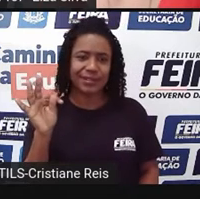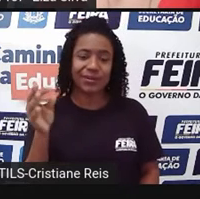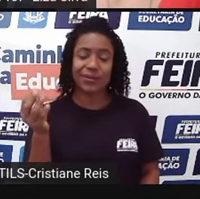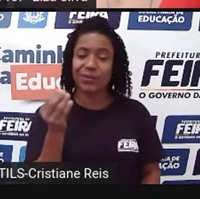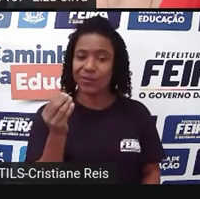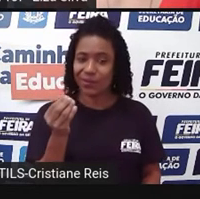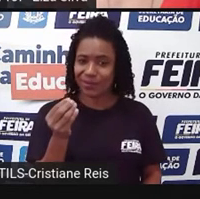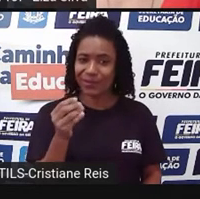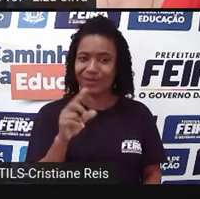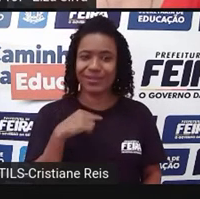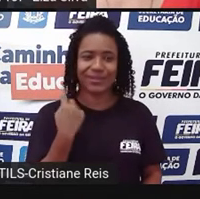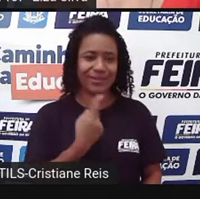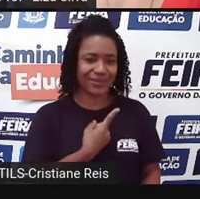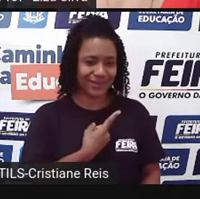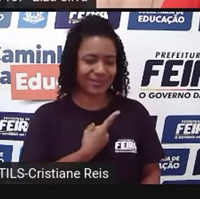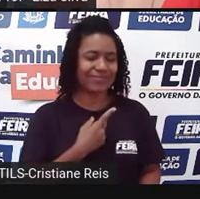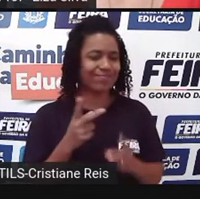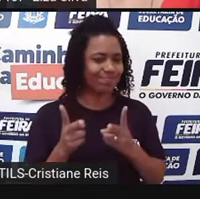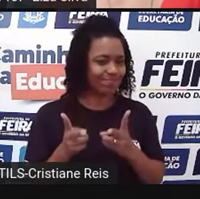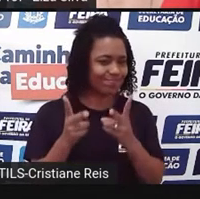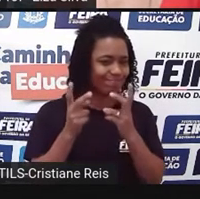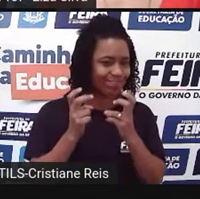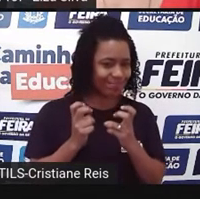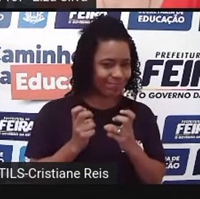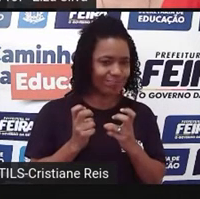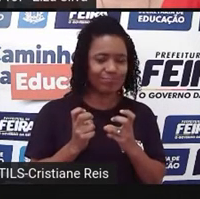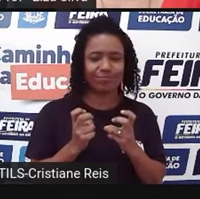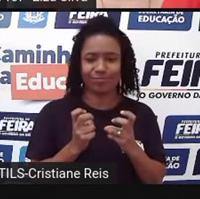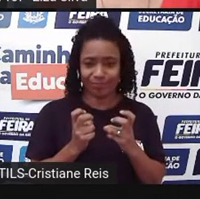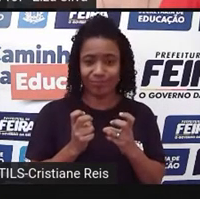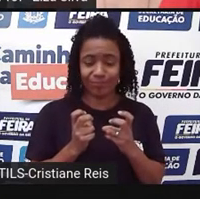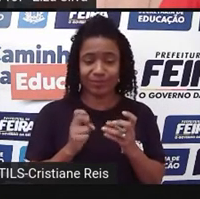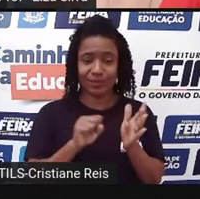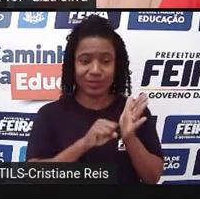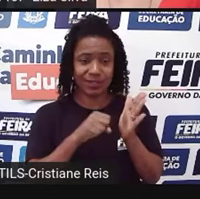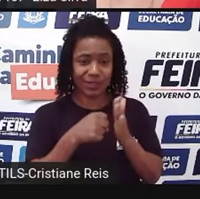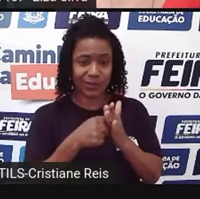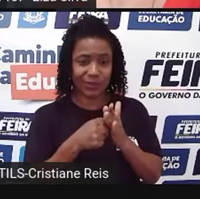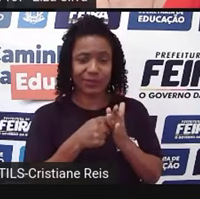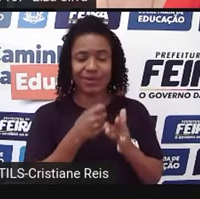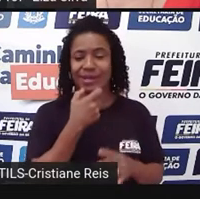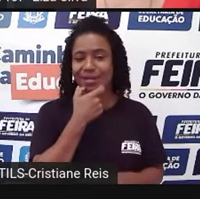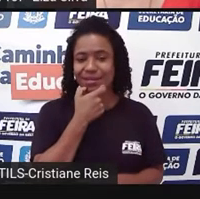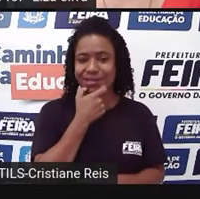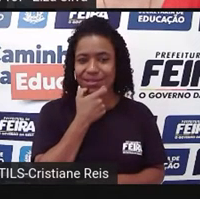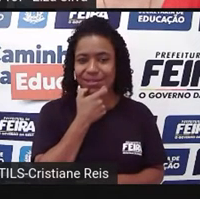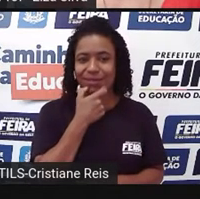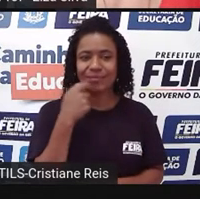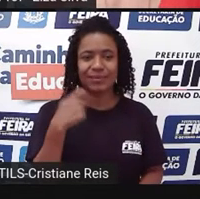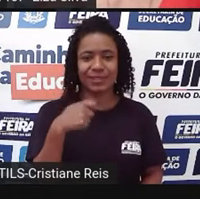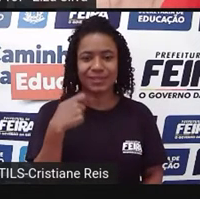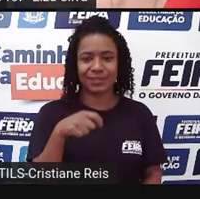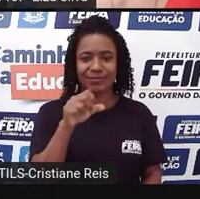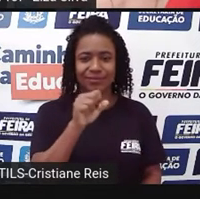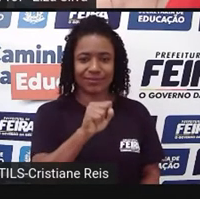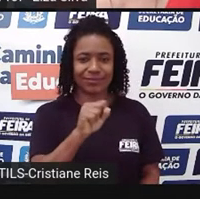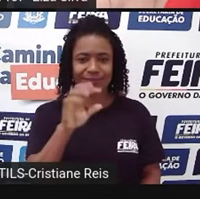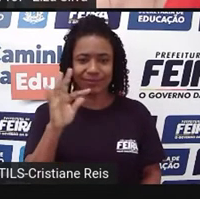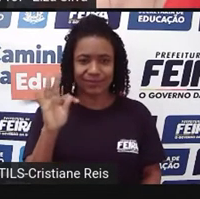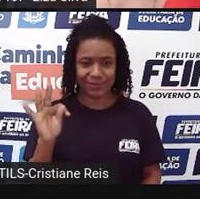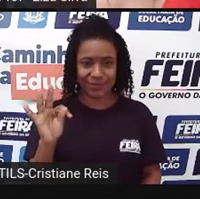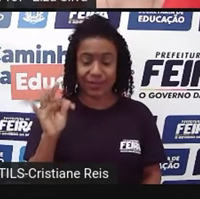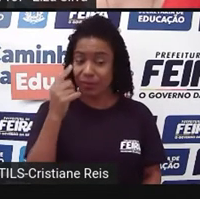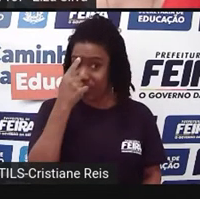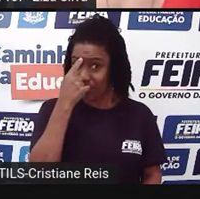para nós falarmos a respeito dos séculos em inglês a gente precisa dominar um outro assunto que são